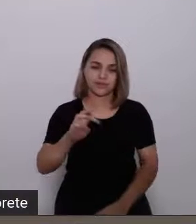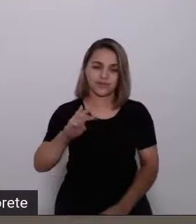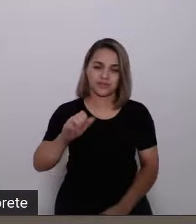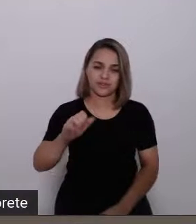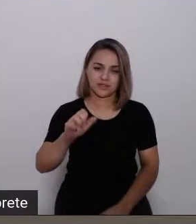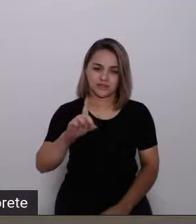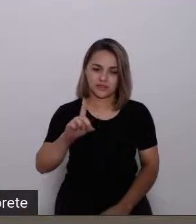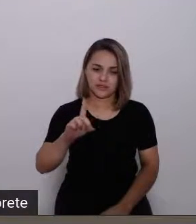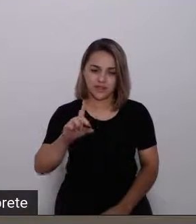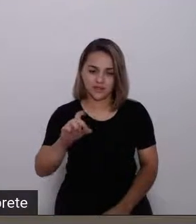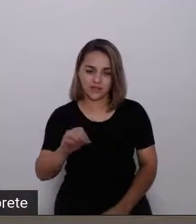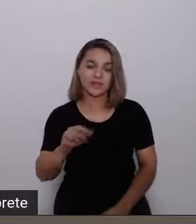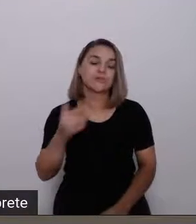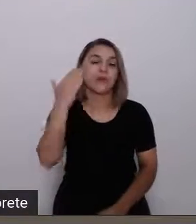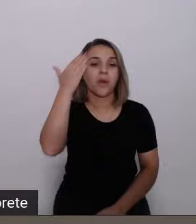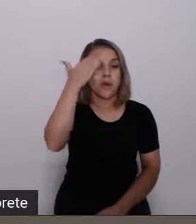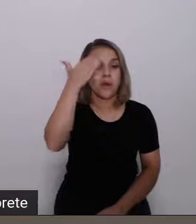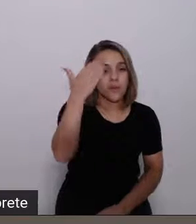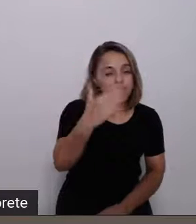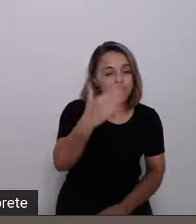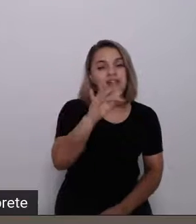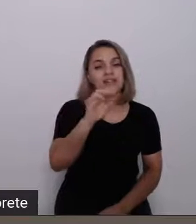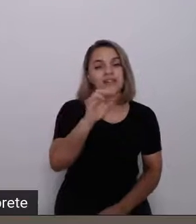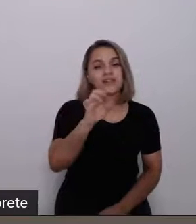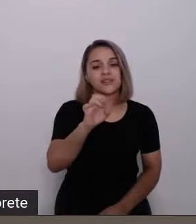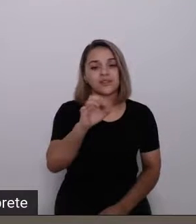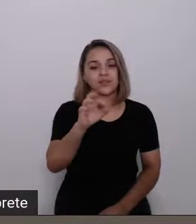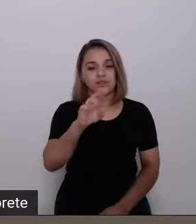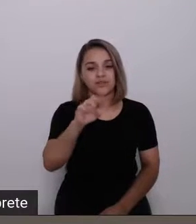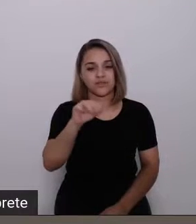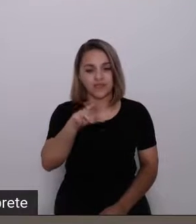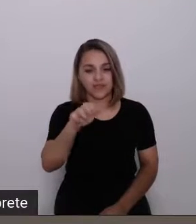Legal, obrigado, Fernanda e Ana.